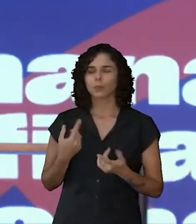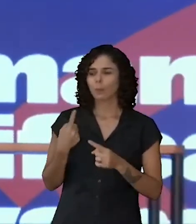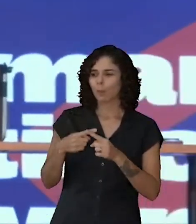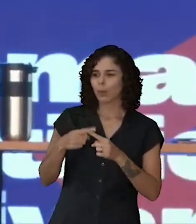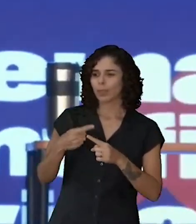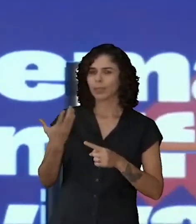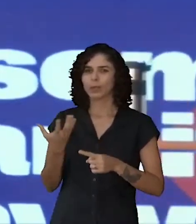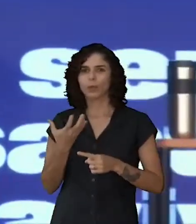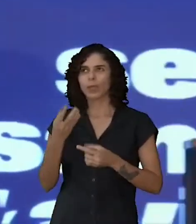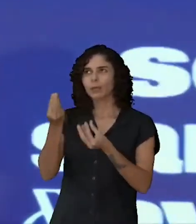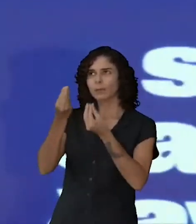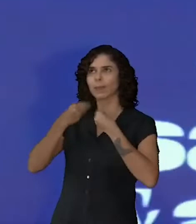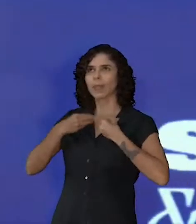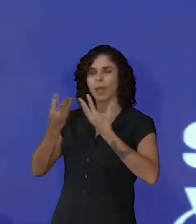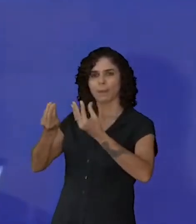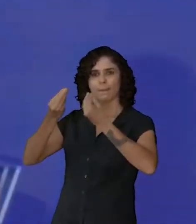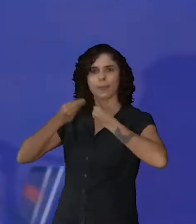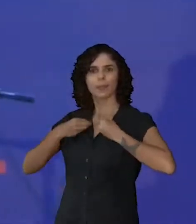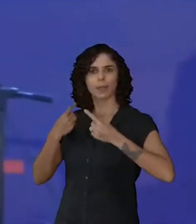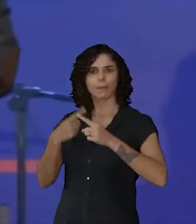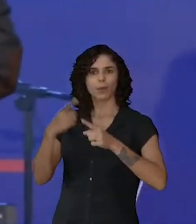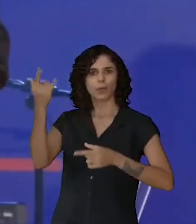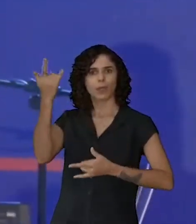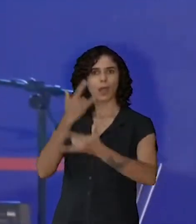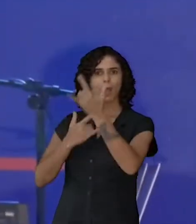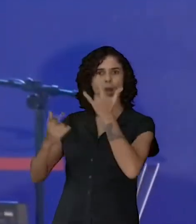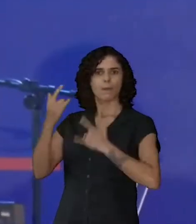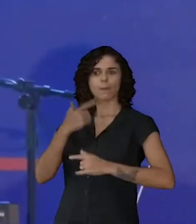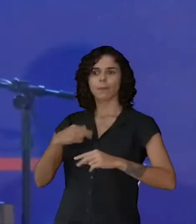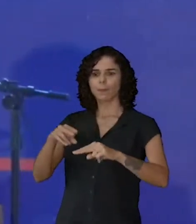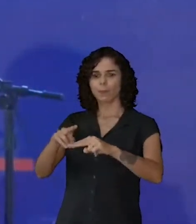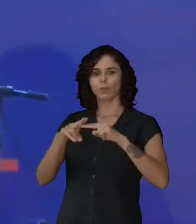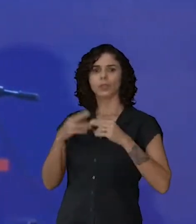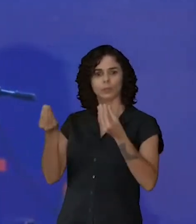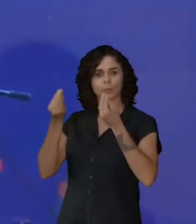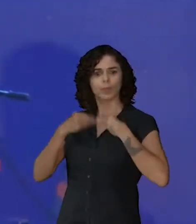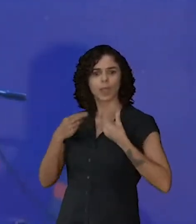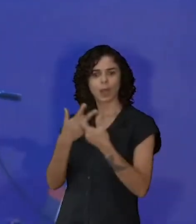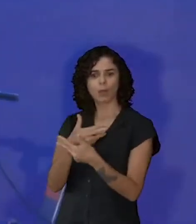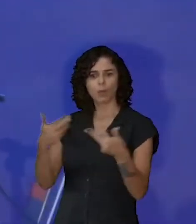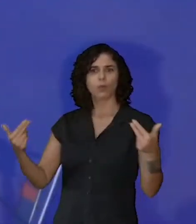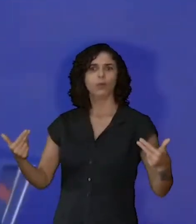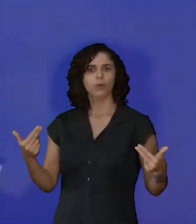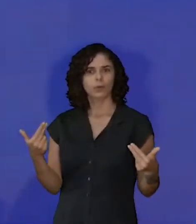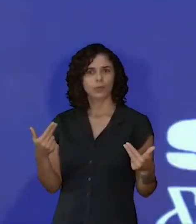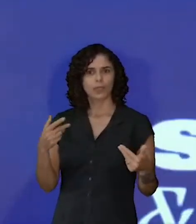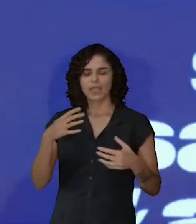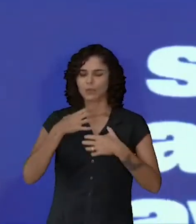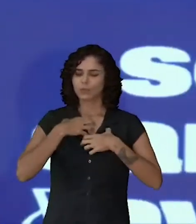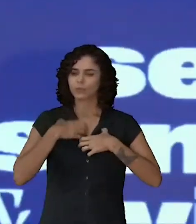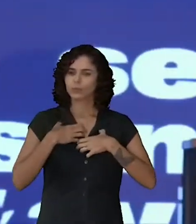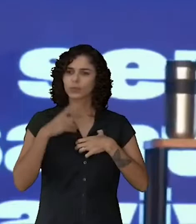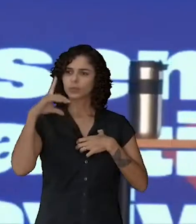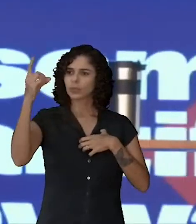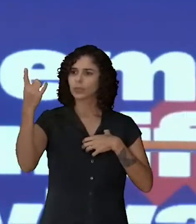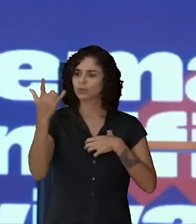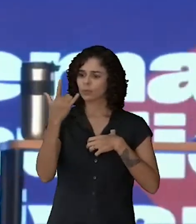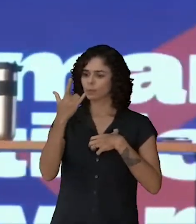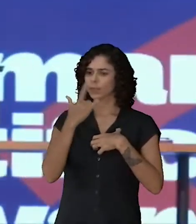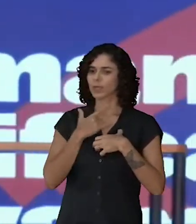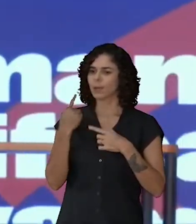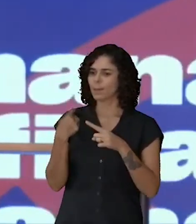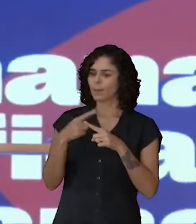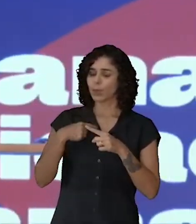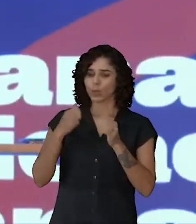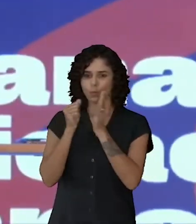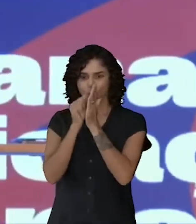sinto mais amado quando Deus me dá o que eu peço. Eu me sinto mais amado quando as minhas